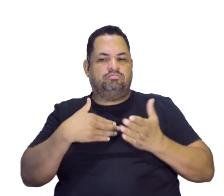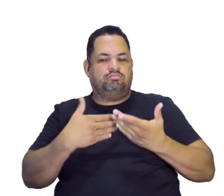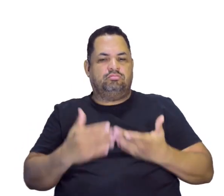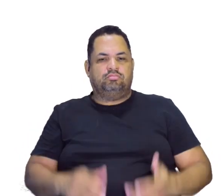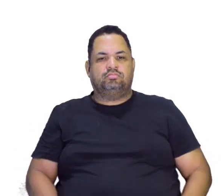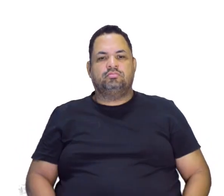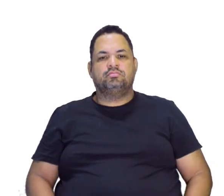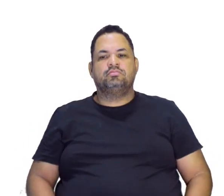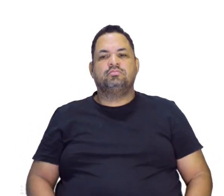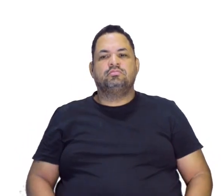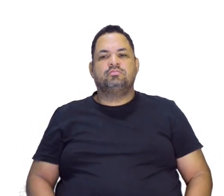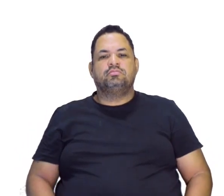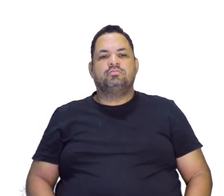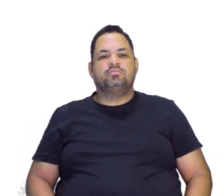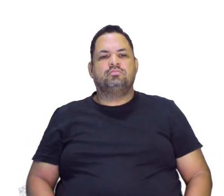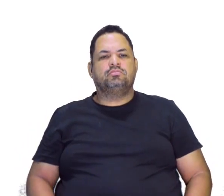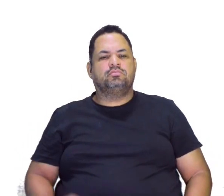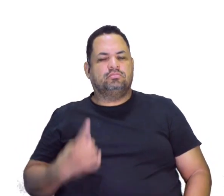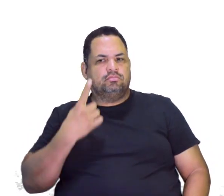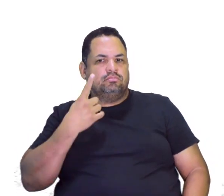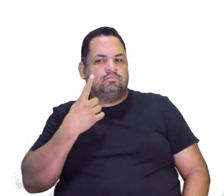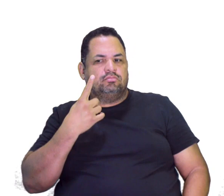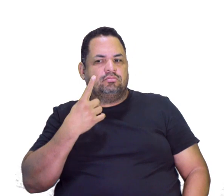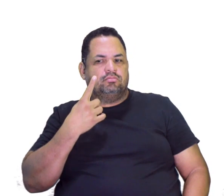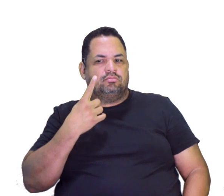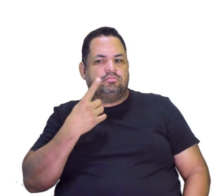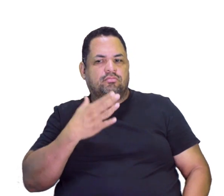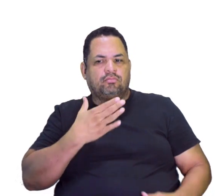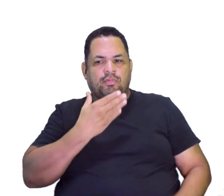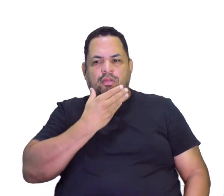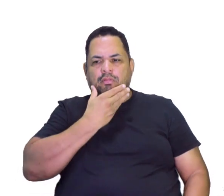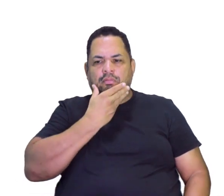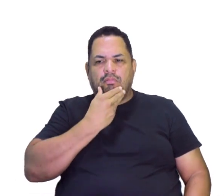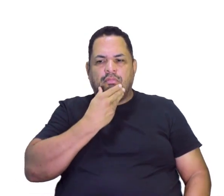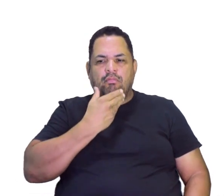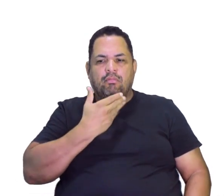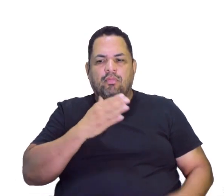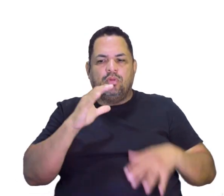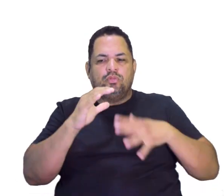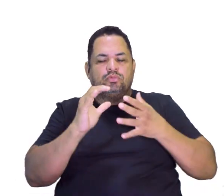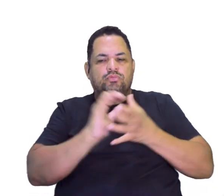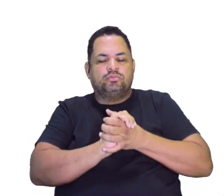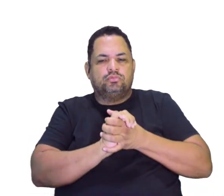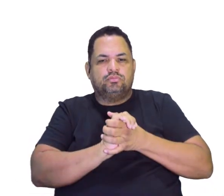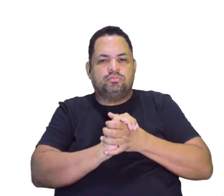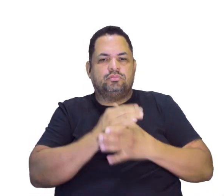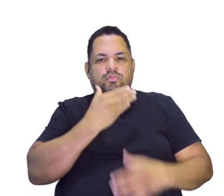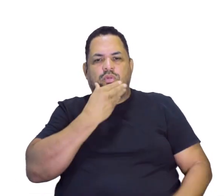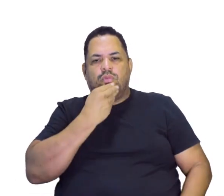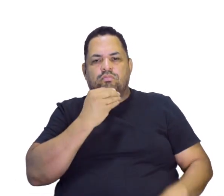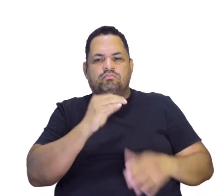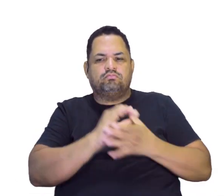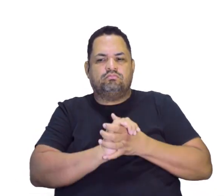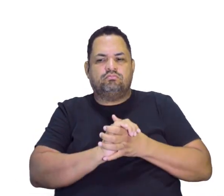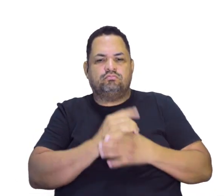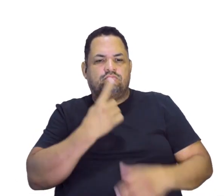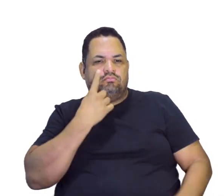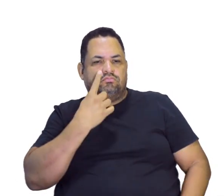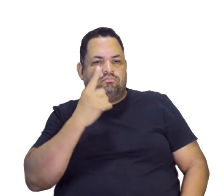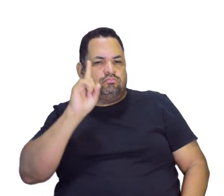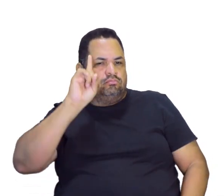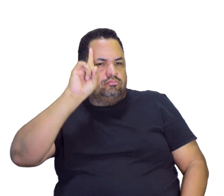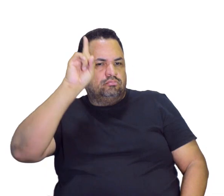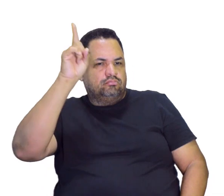Osvaldo de Andrade ficou assim muito comovido ele era um homem é muito